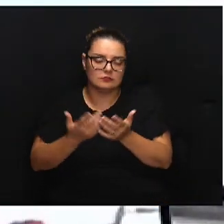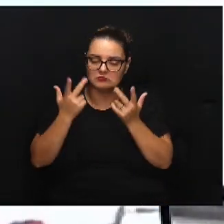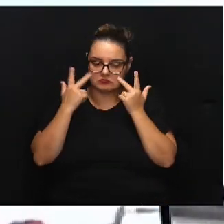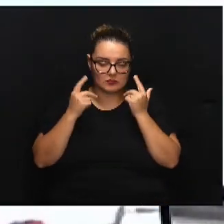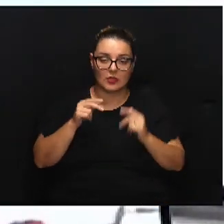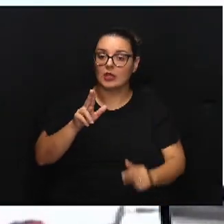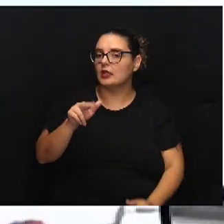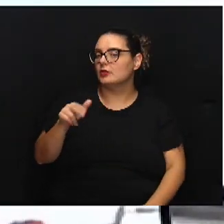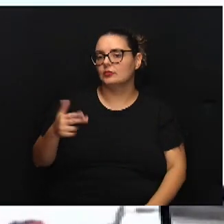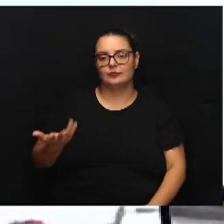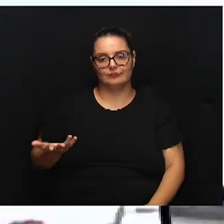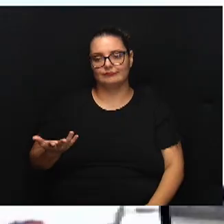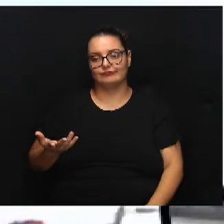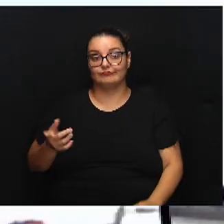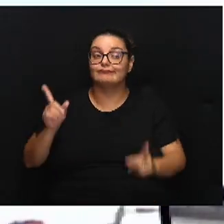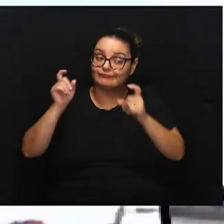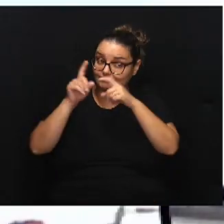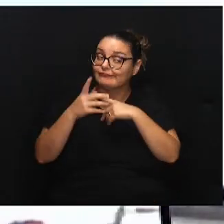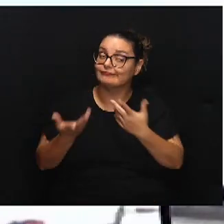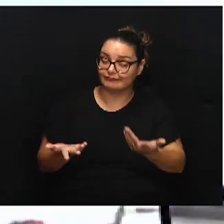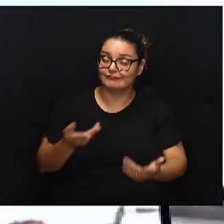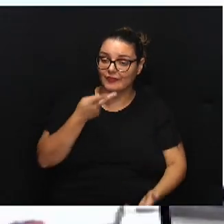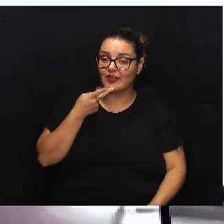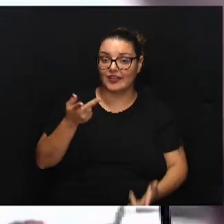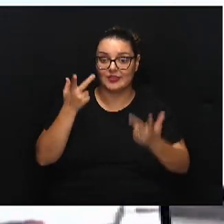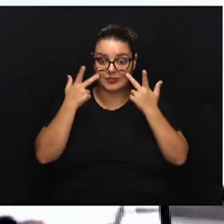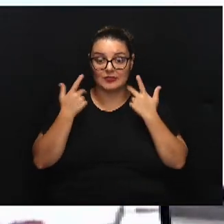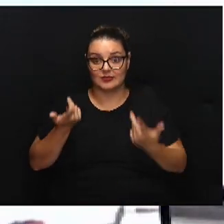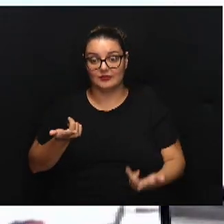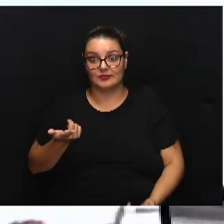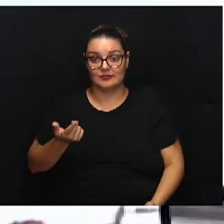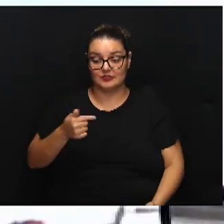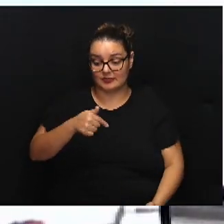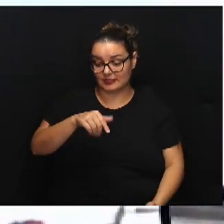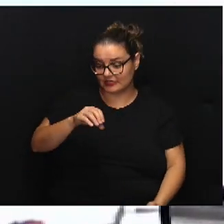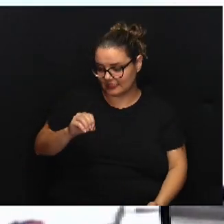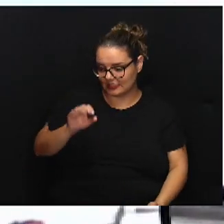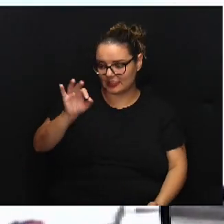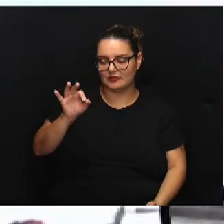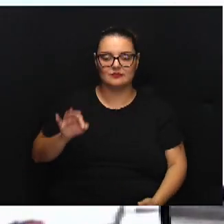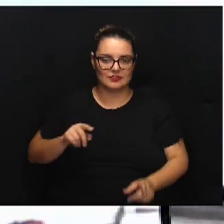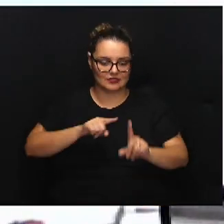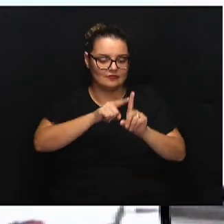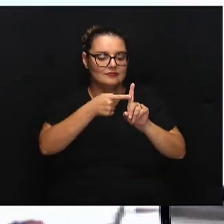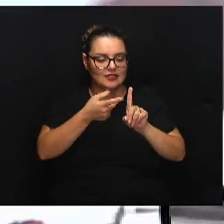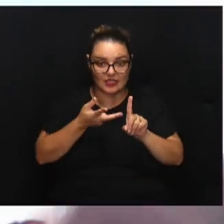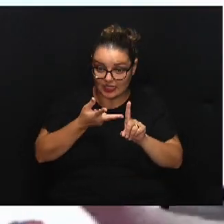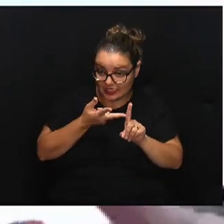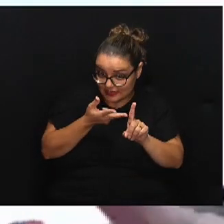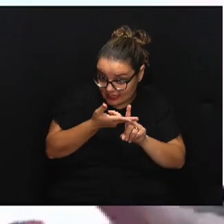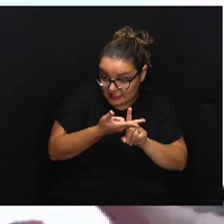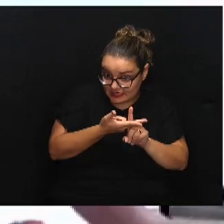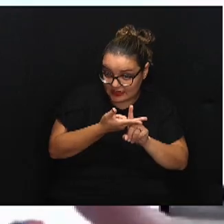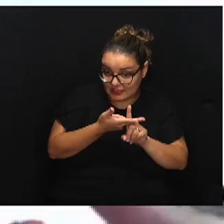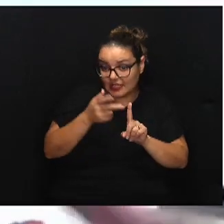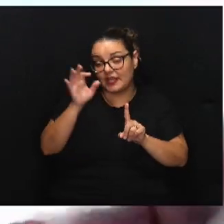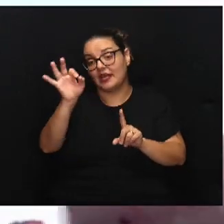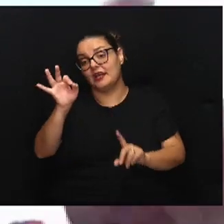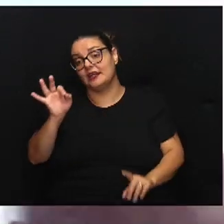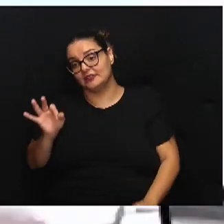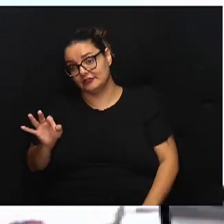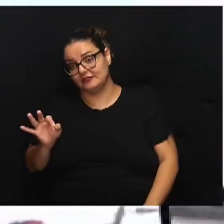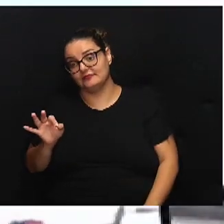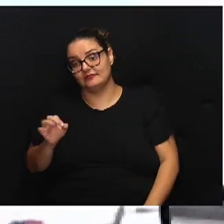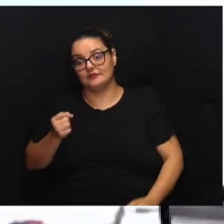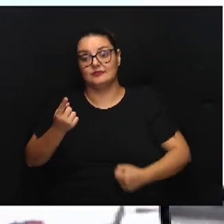nunca viveu, fica difícil, né? Então, de novo, se eu tenho 70% de taxa de cesárea, a chance de